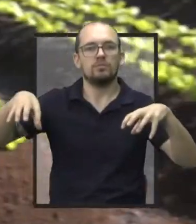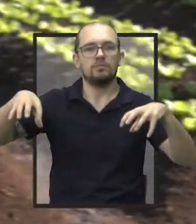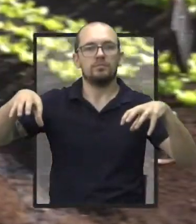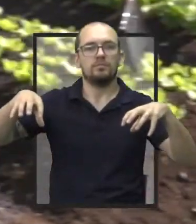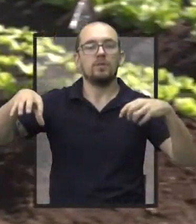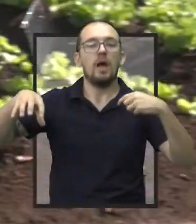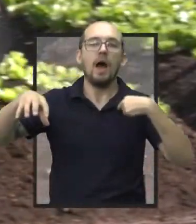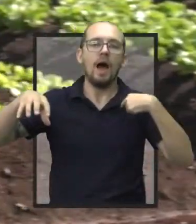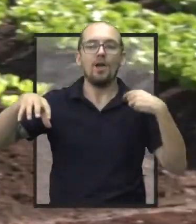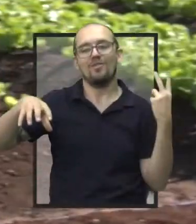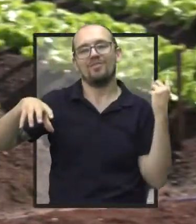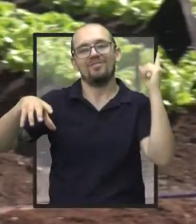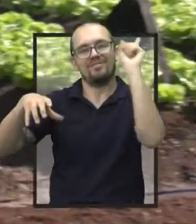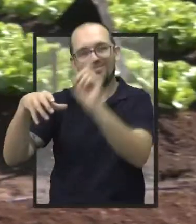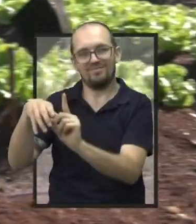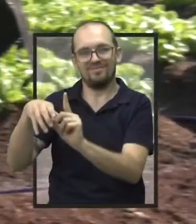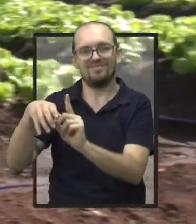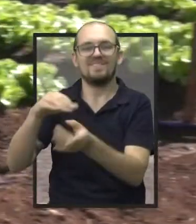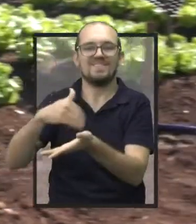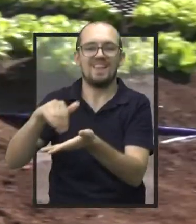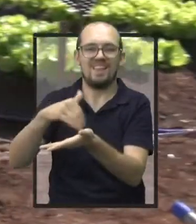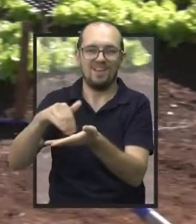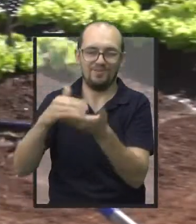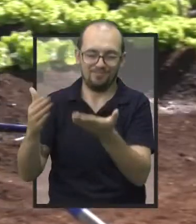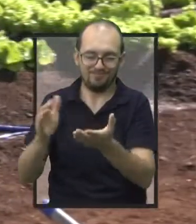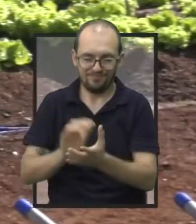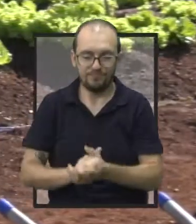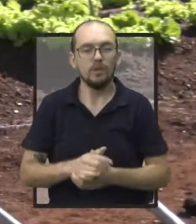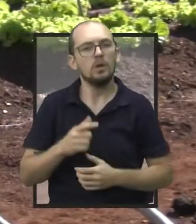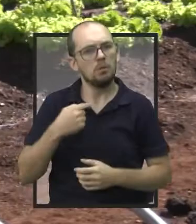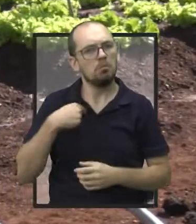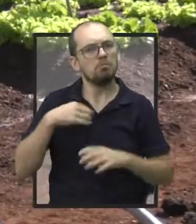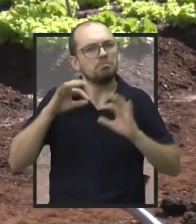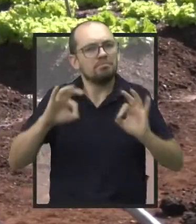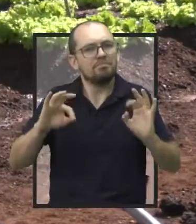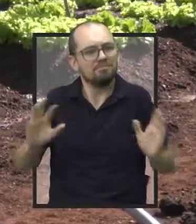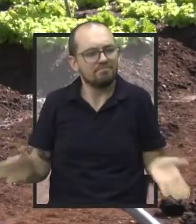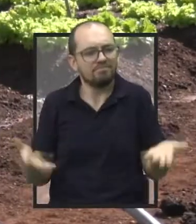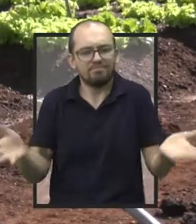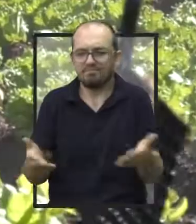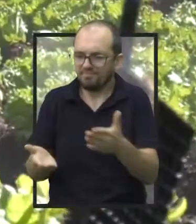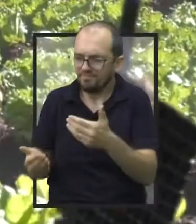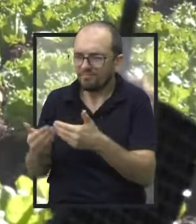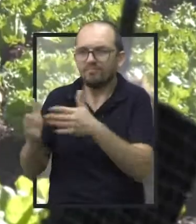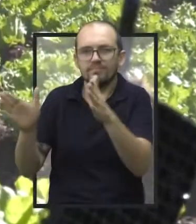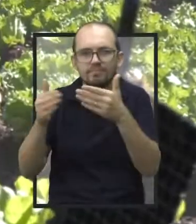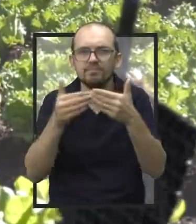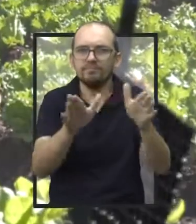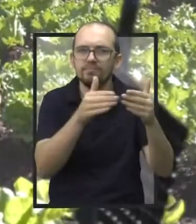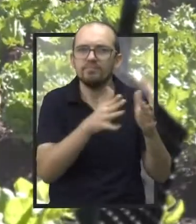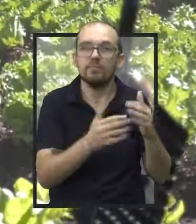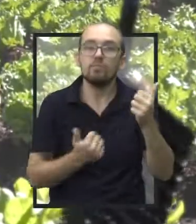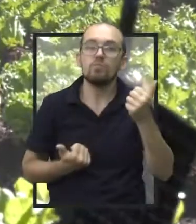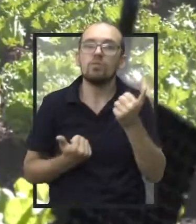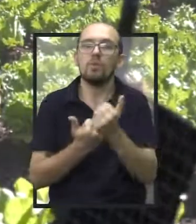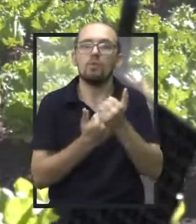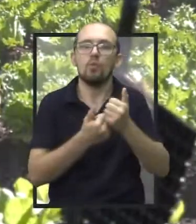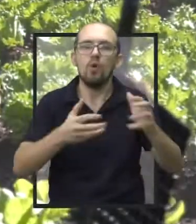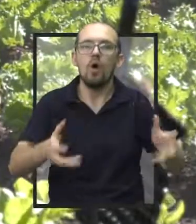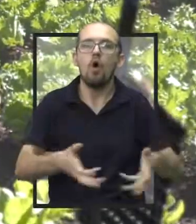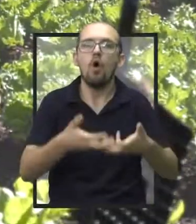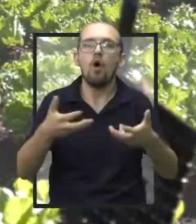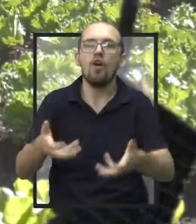como secretário então nós realmente nós incentivamos nós demos todo o apoio aos oito e nós em nossa cidade do qual